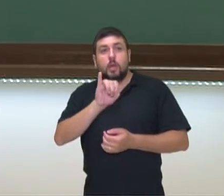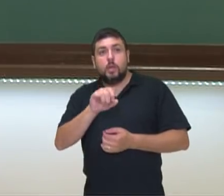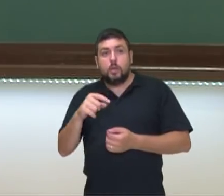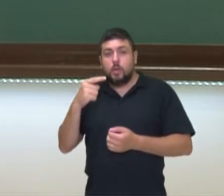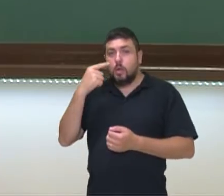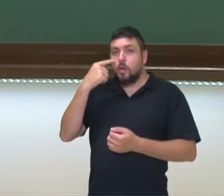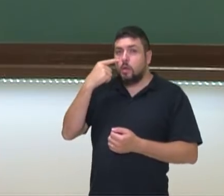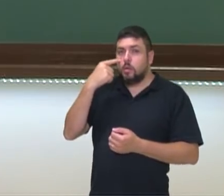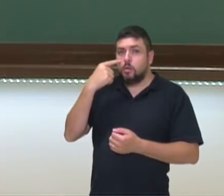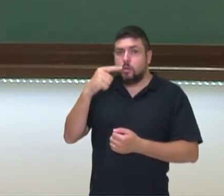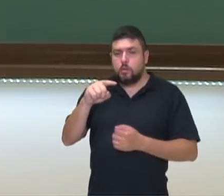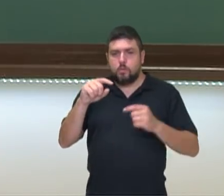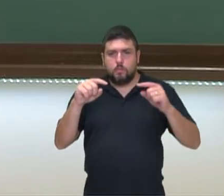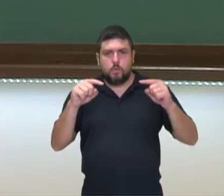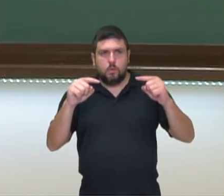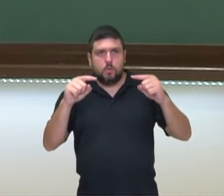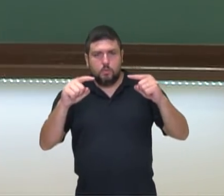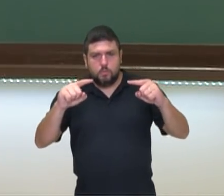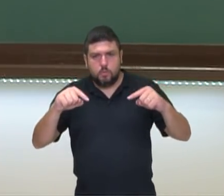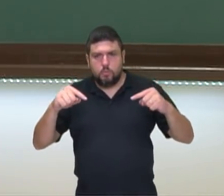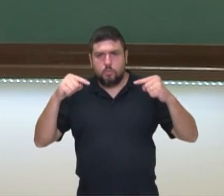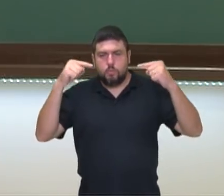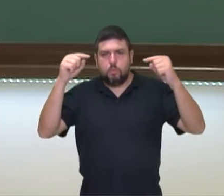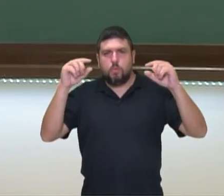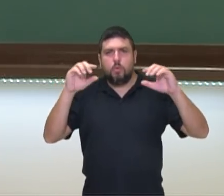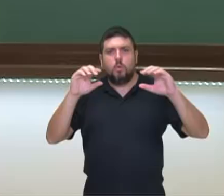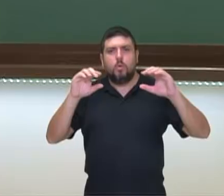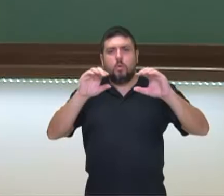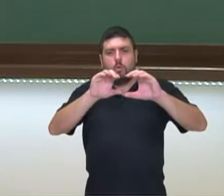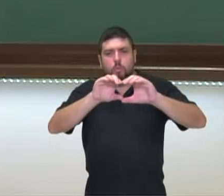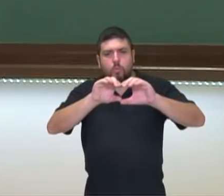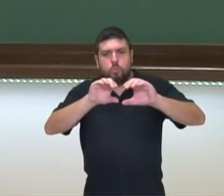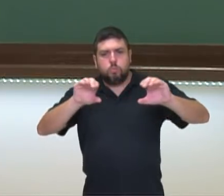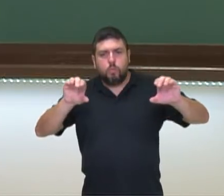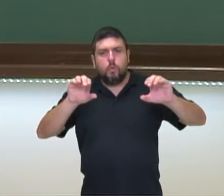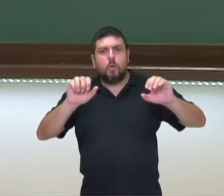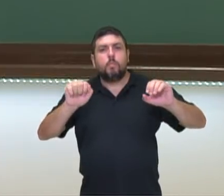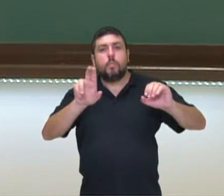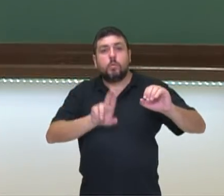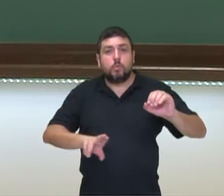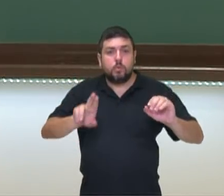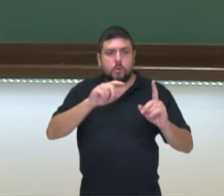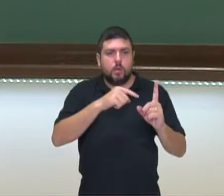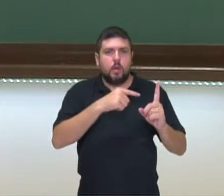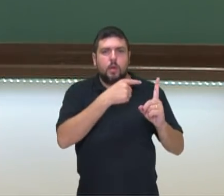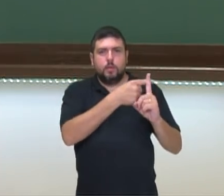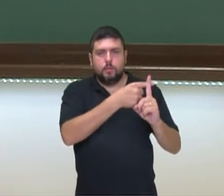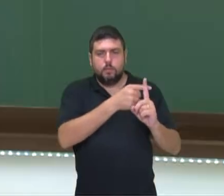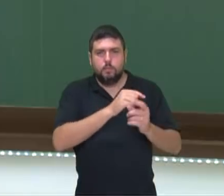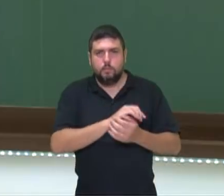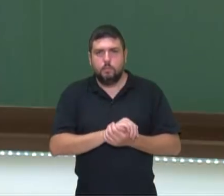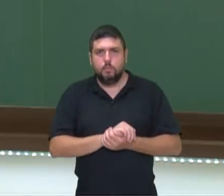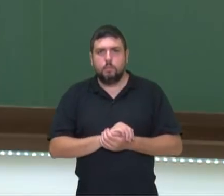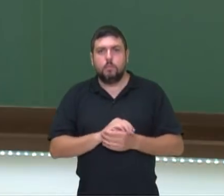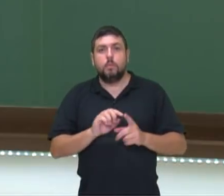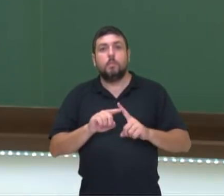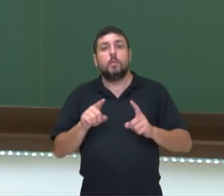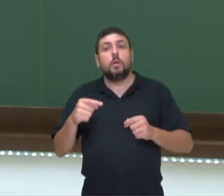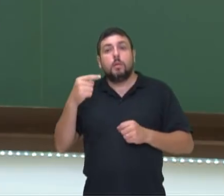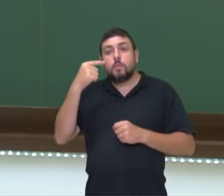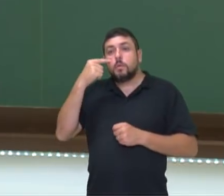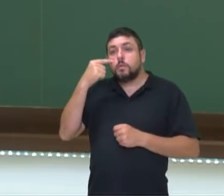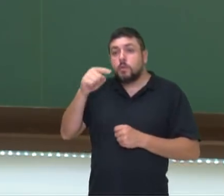minuendo, né, que é uma subtração, eu posso usar uma adição. Mas para eu descobrir o